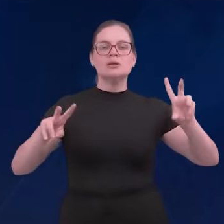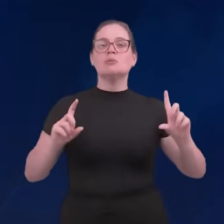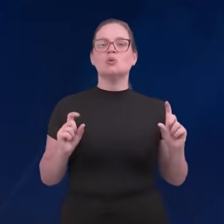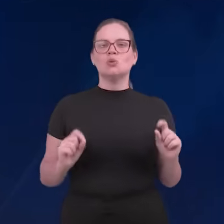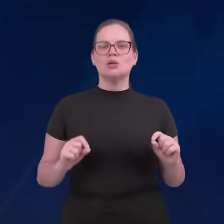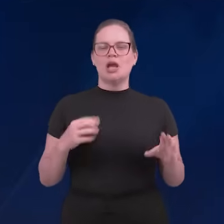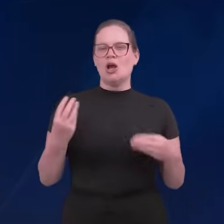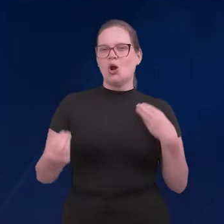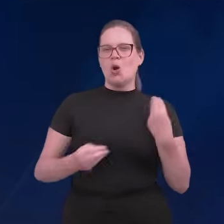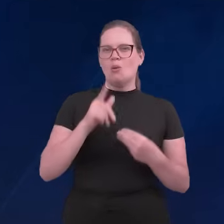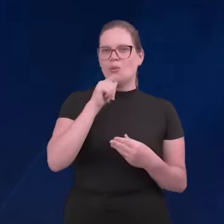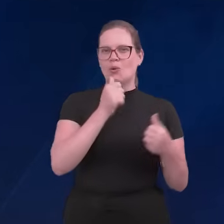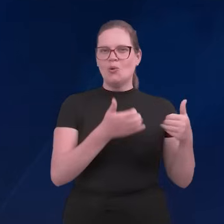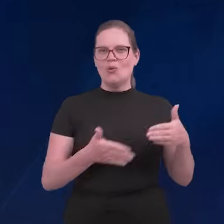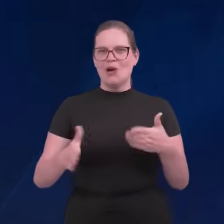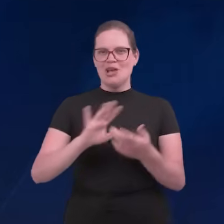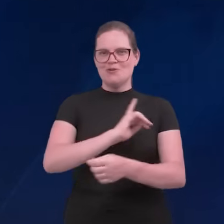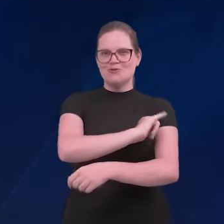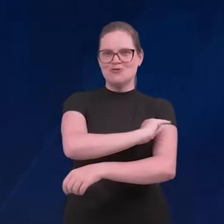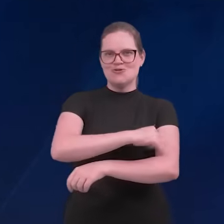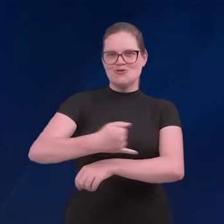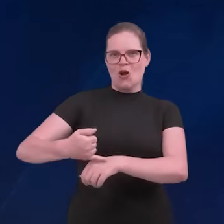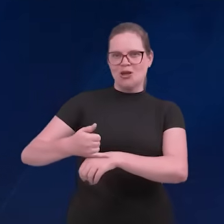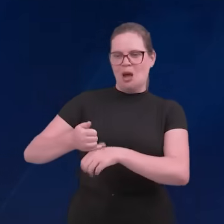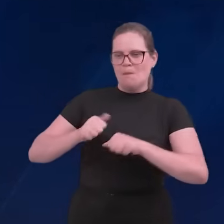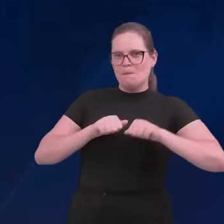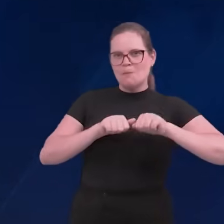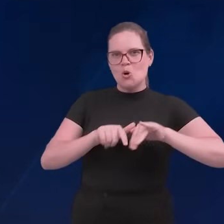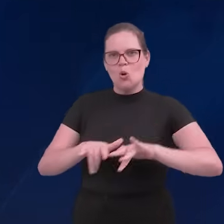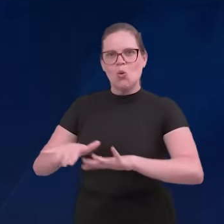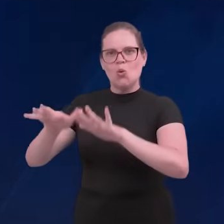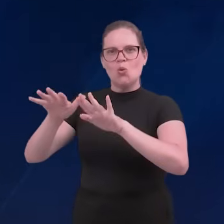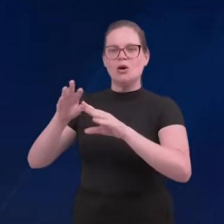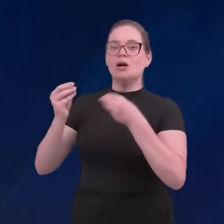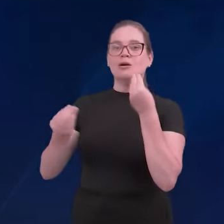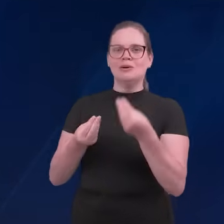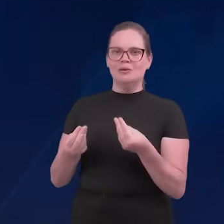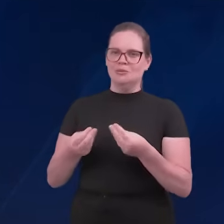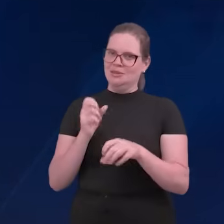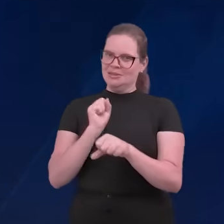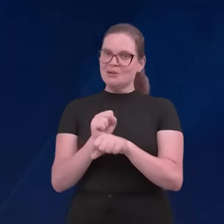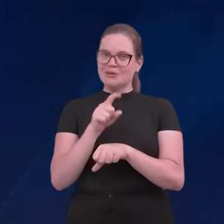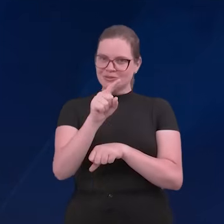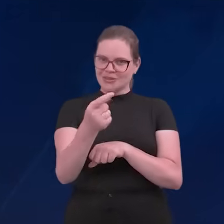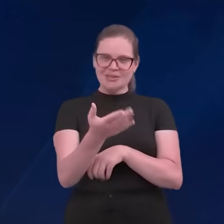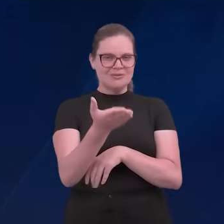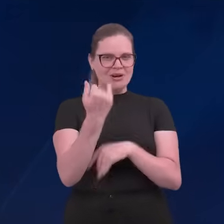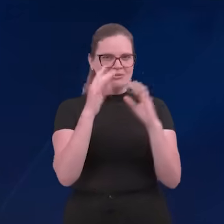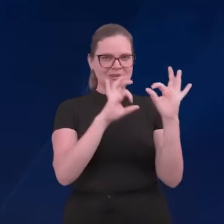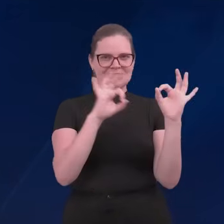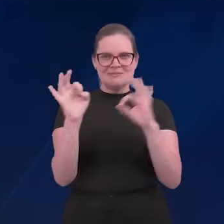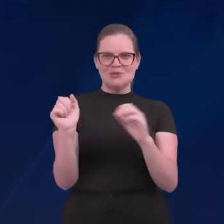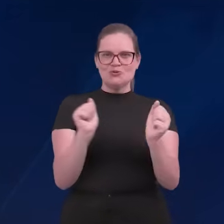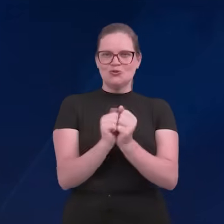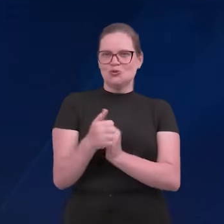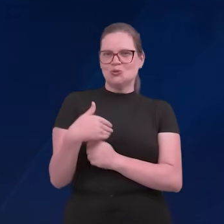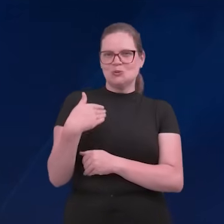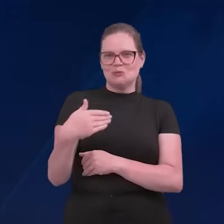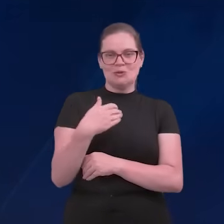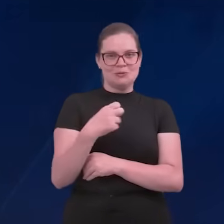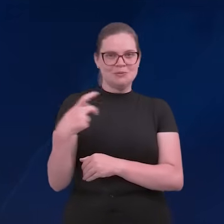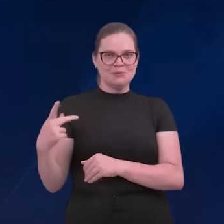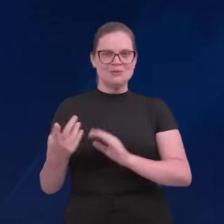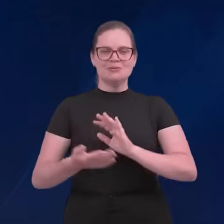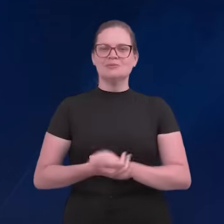tema A Travessia do Rio Jordão. Aguardamos sua participação conosco no